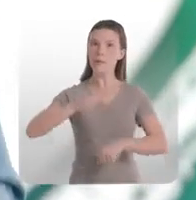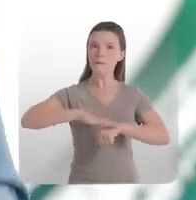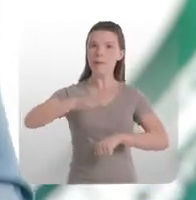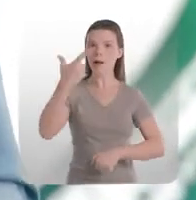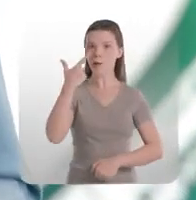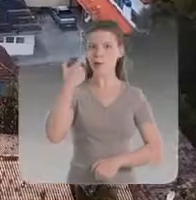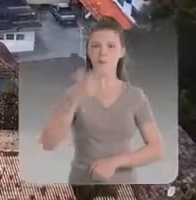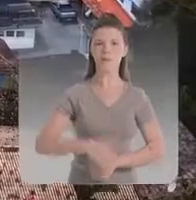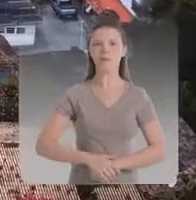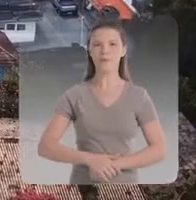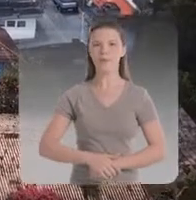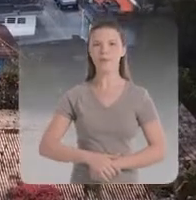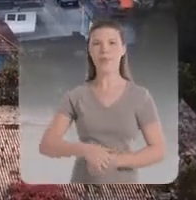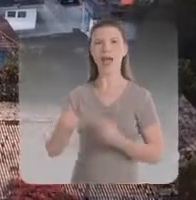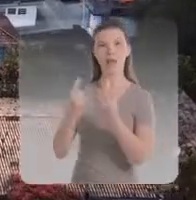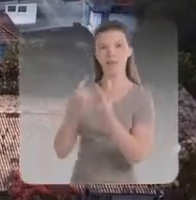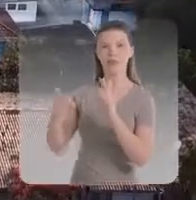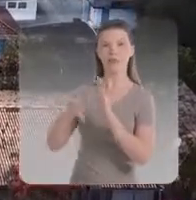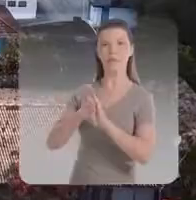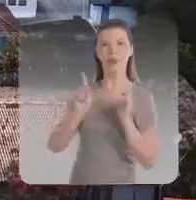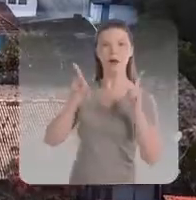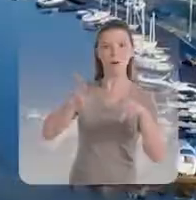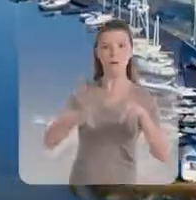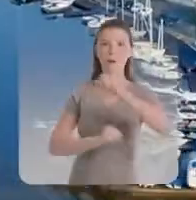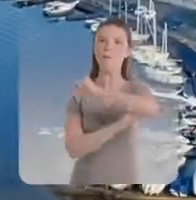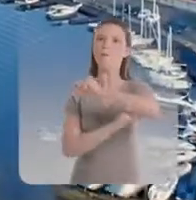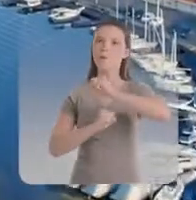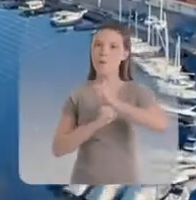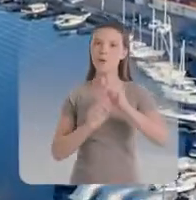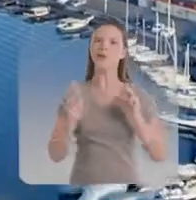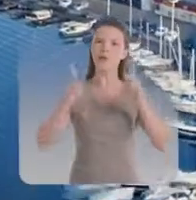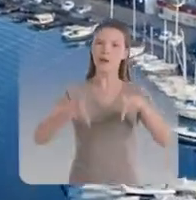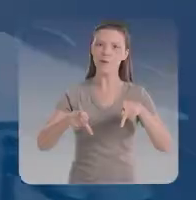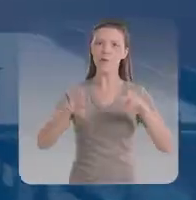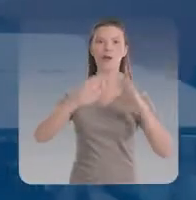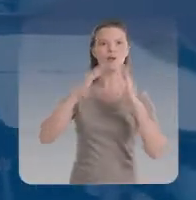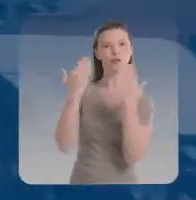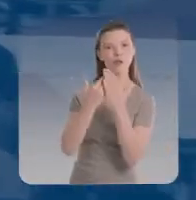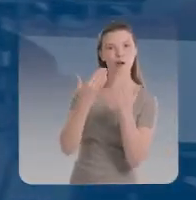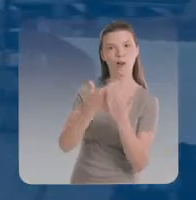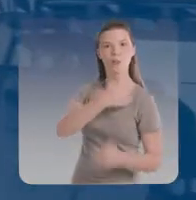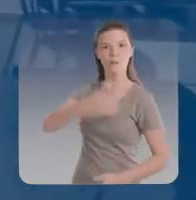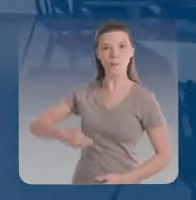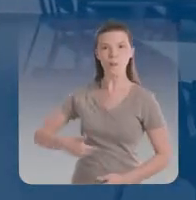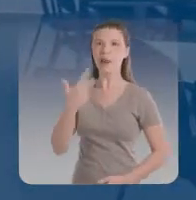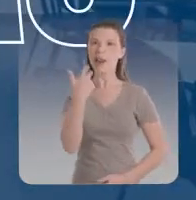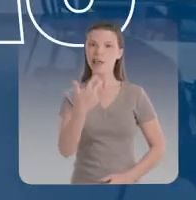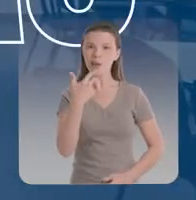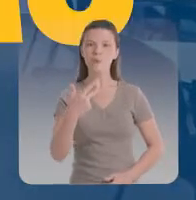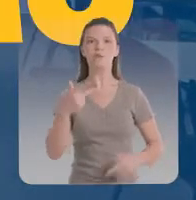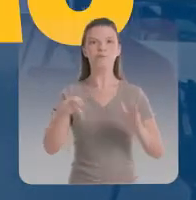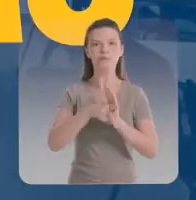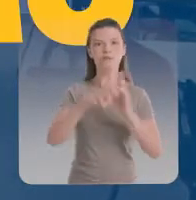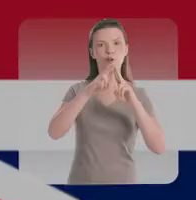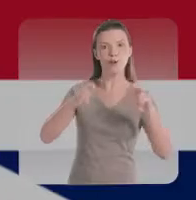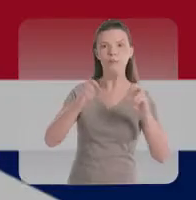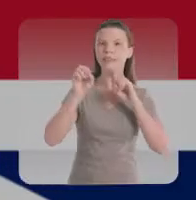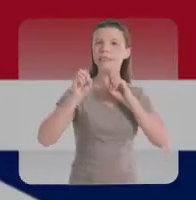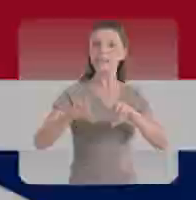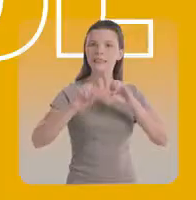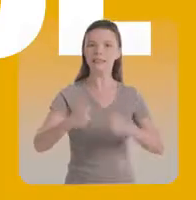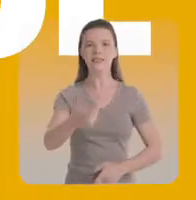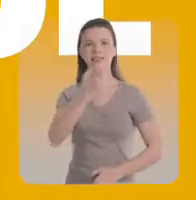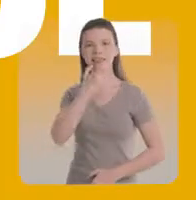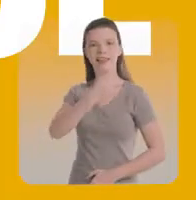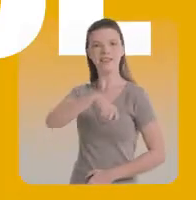mais coisa por aí. A nova Avenida das Rendeiras, a nova Ponte da Lagoa, a primeira escola pública de idiomas da cidade, para